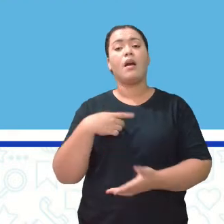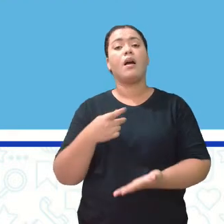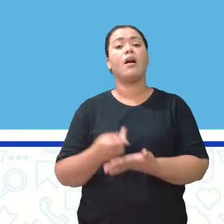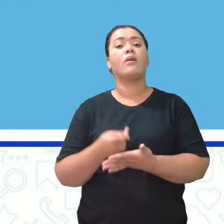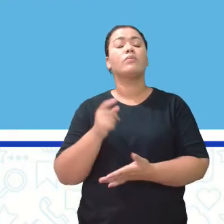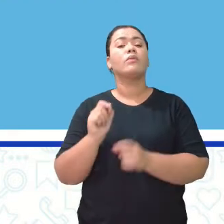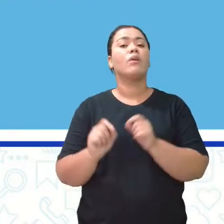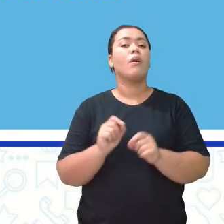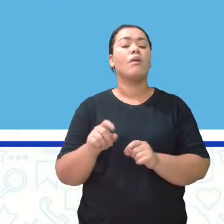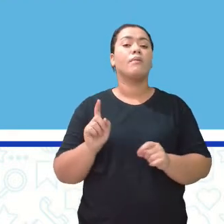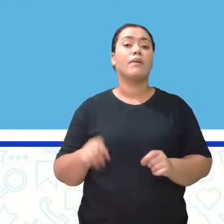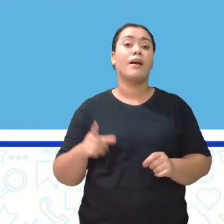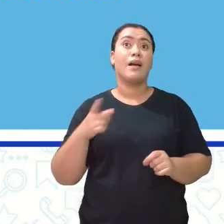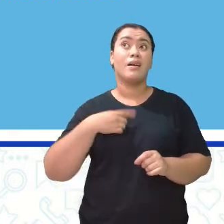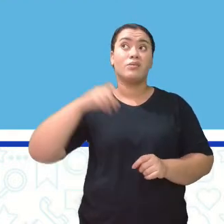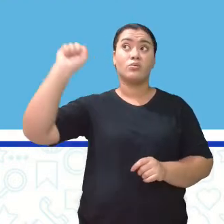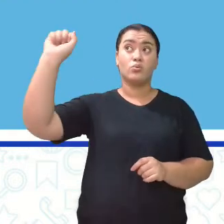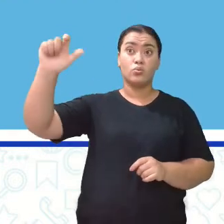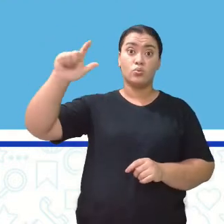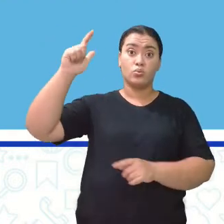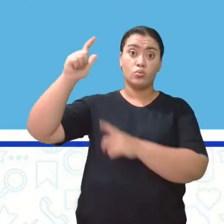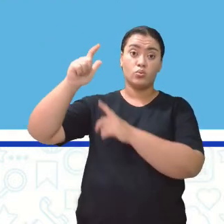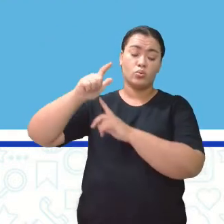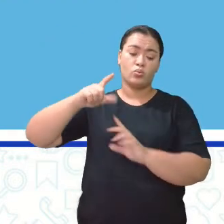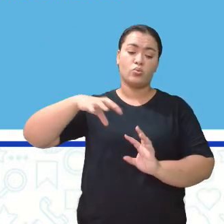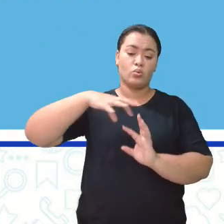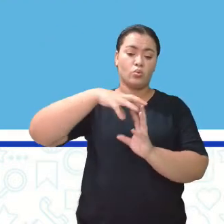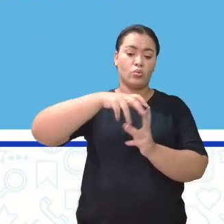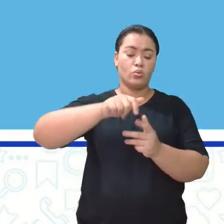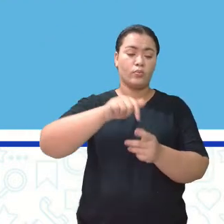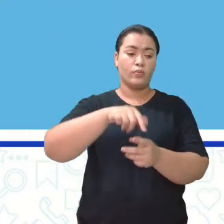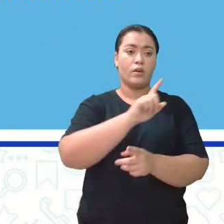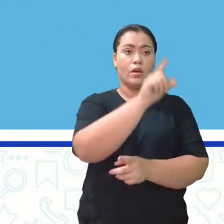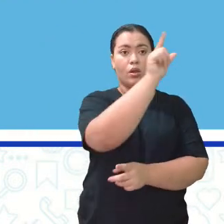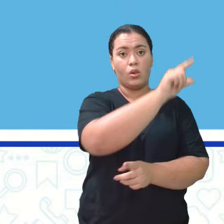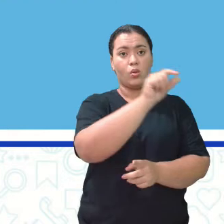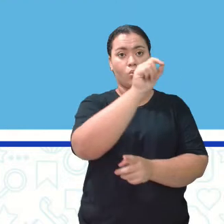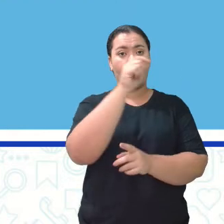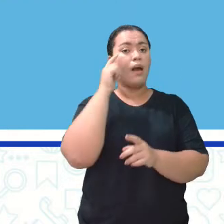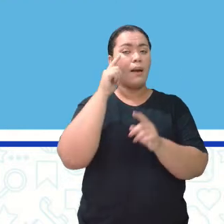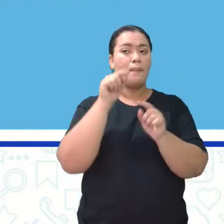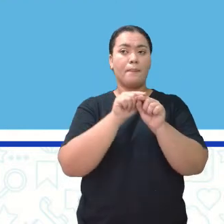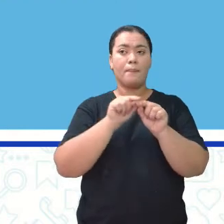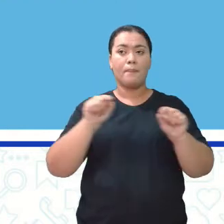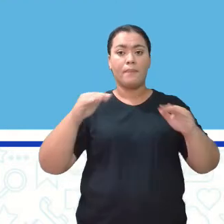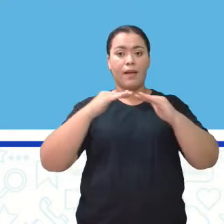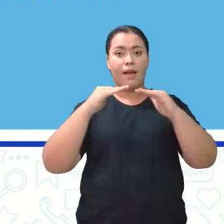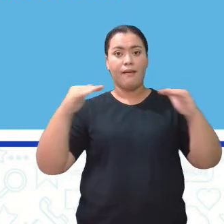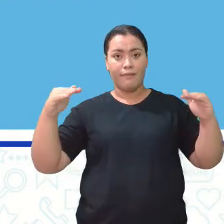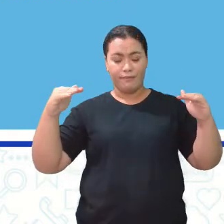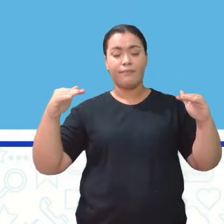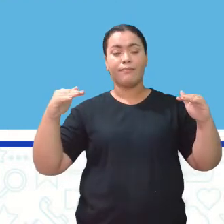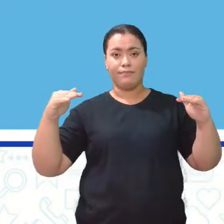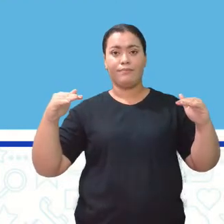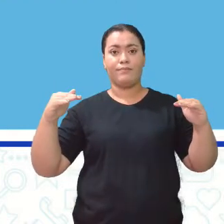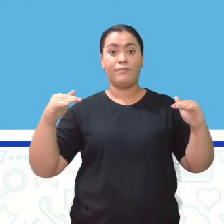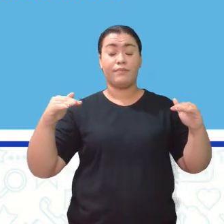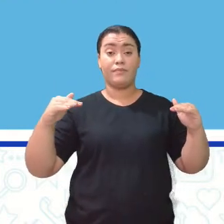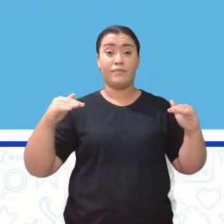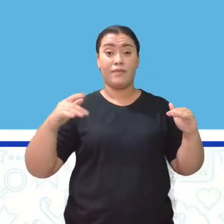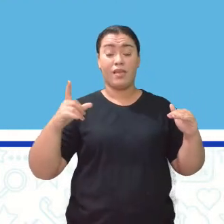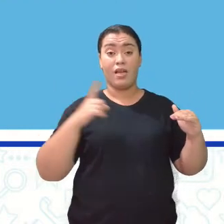nas ocasiões em que o Sol, a Terra e a Lua estão alinhados. Nesse caso,